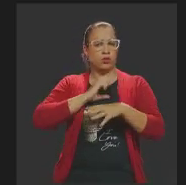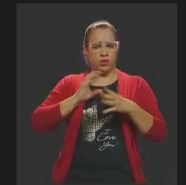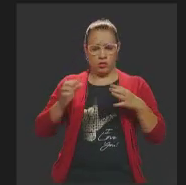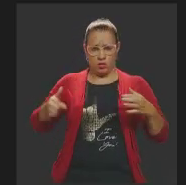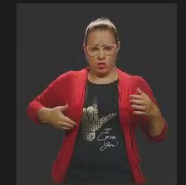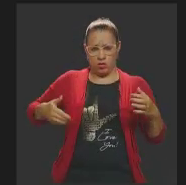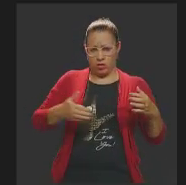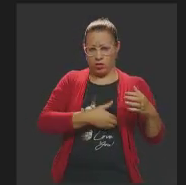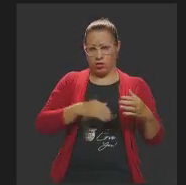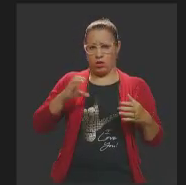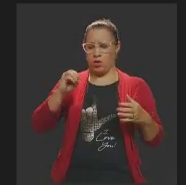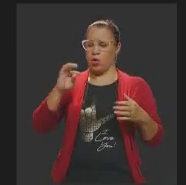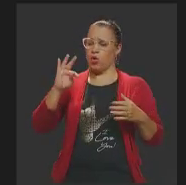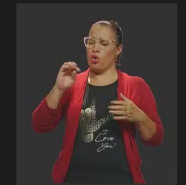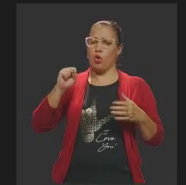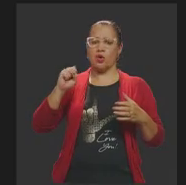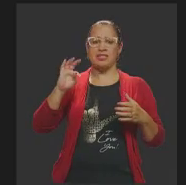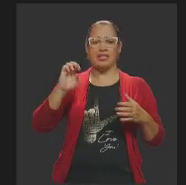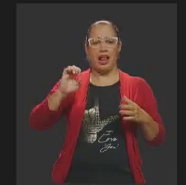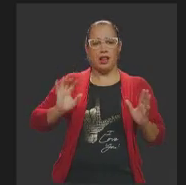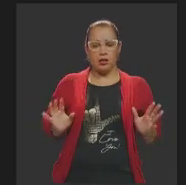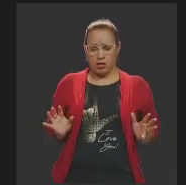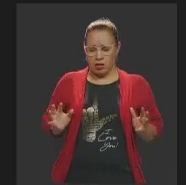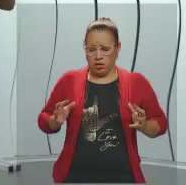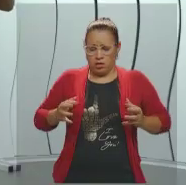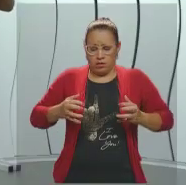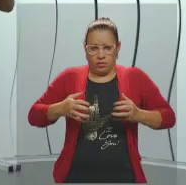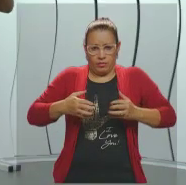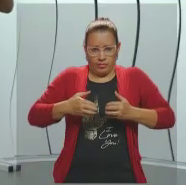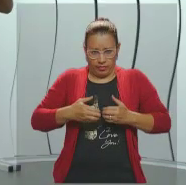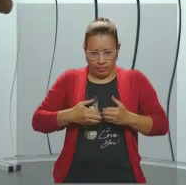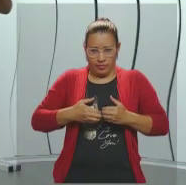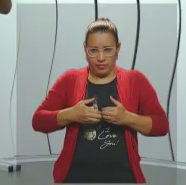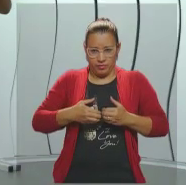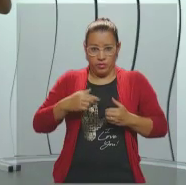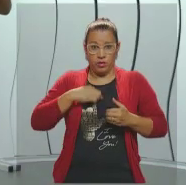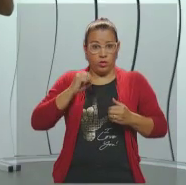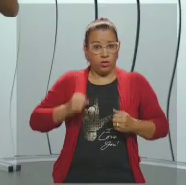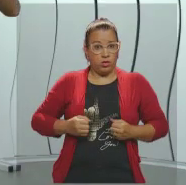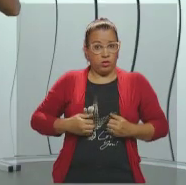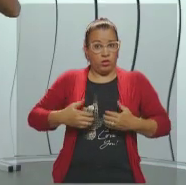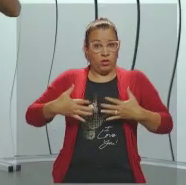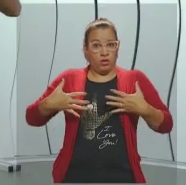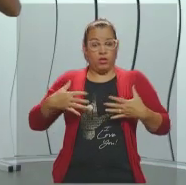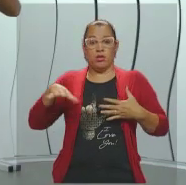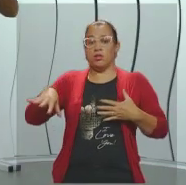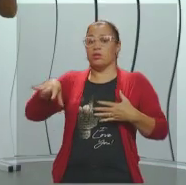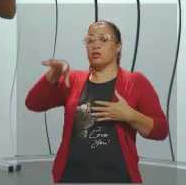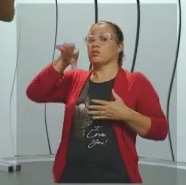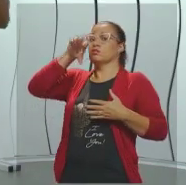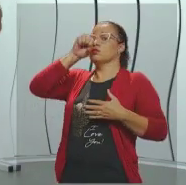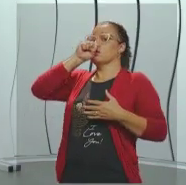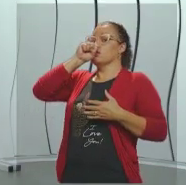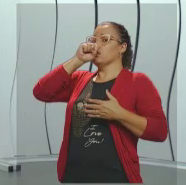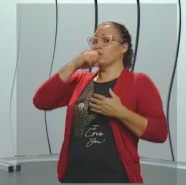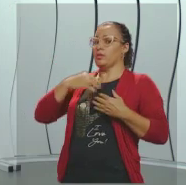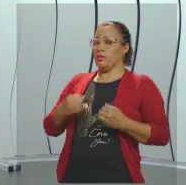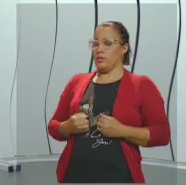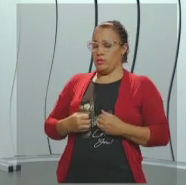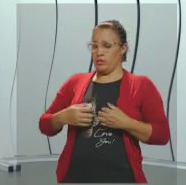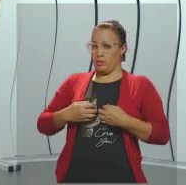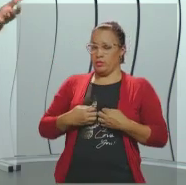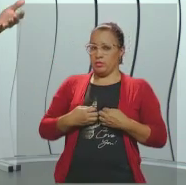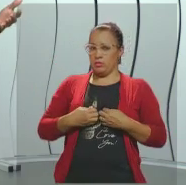músculos intercostais e diafragma, ao se contraírem, eles abrem a caixa torácica e permitem a entrada de ar. Ao relaxarem,